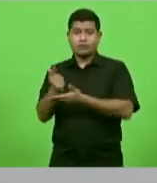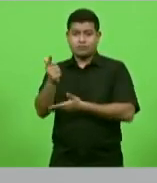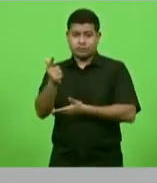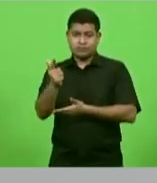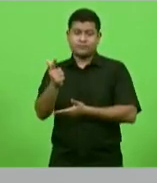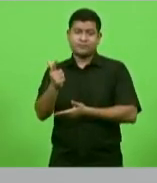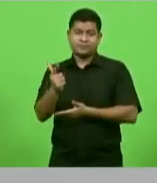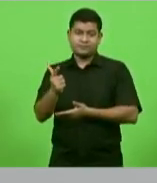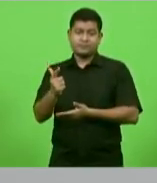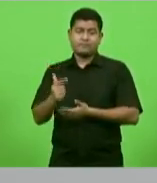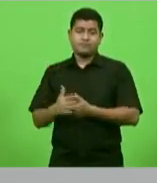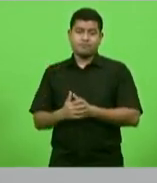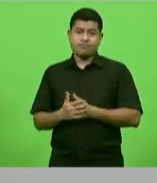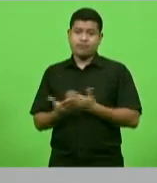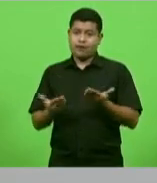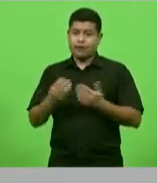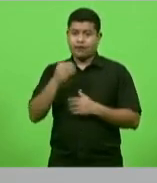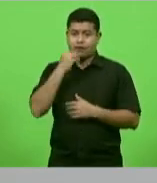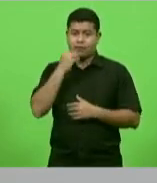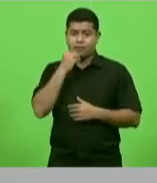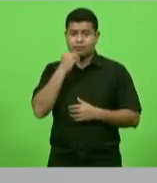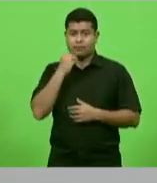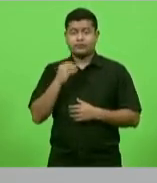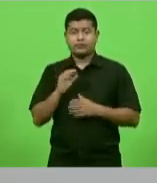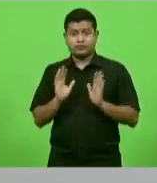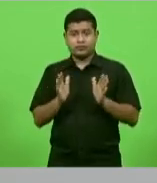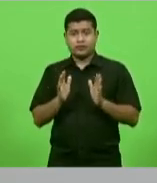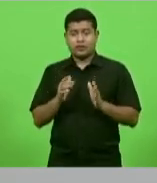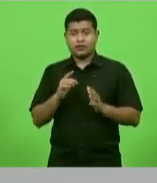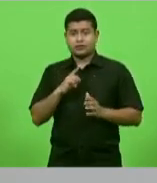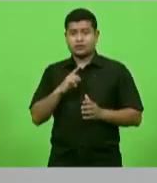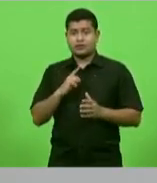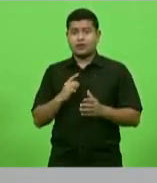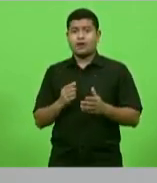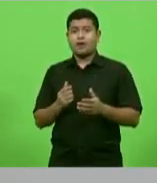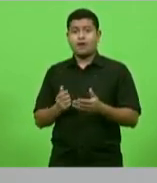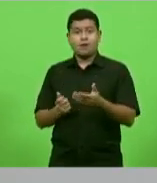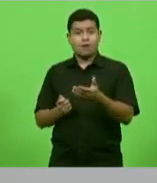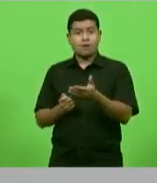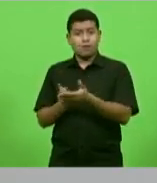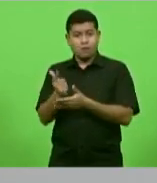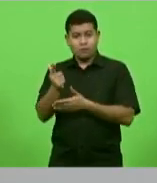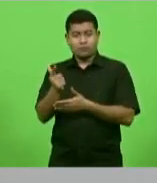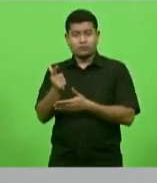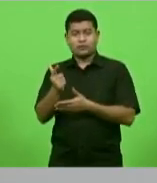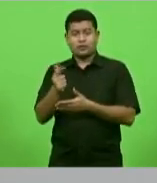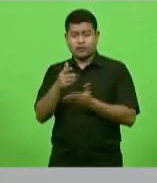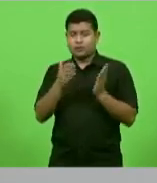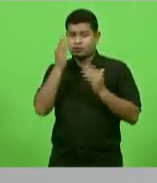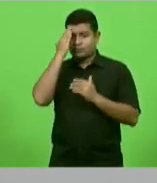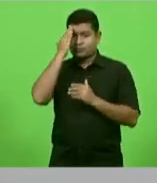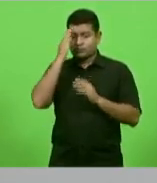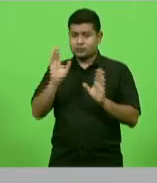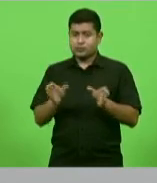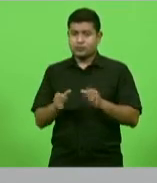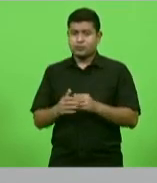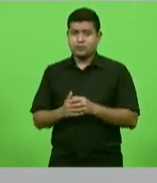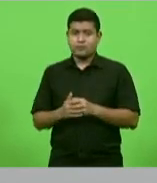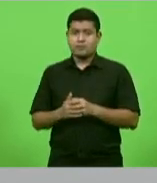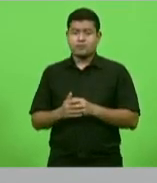aquisição. É evidente que se estava tratando sobre a aquisição dos respiradores. Isso